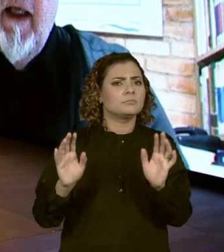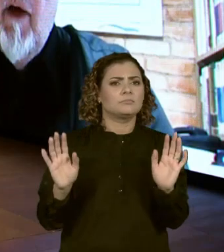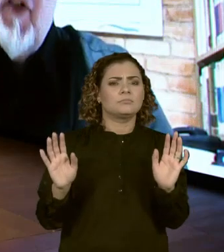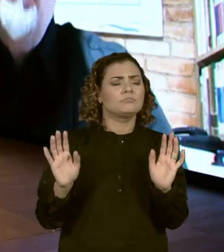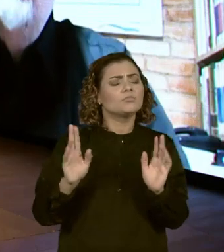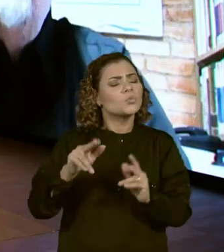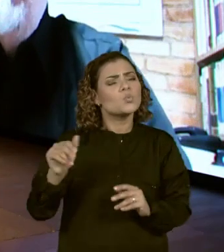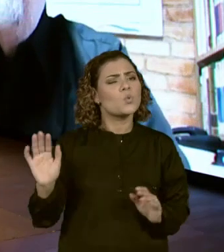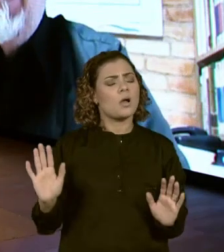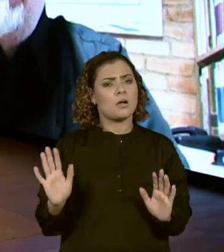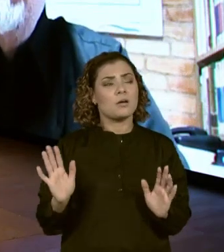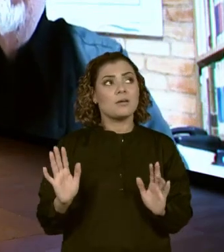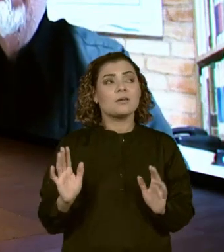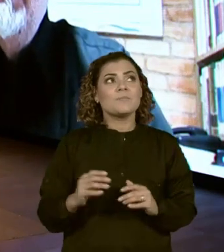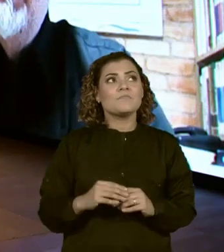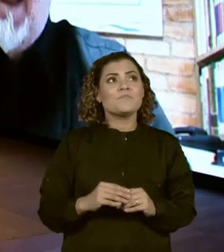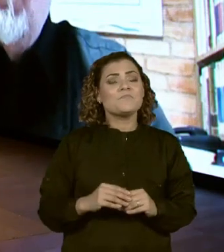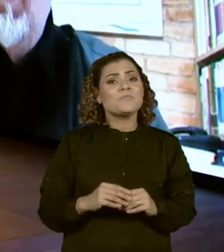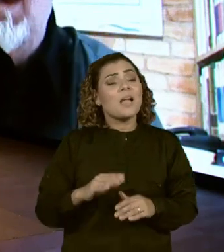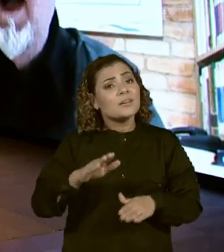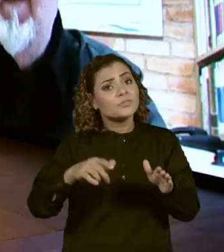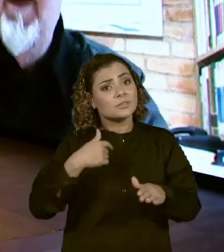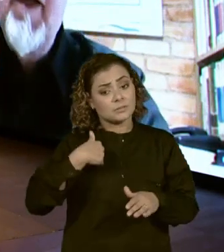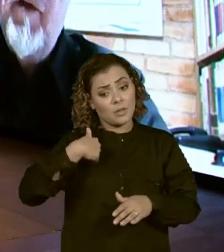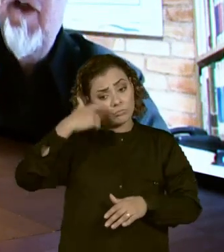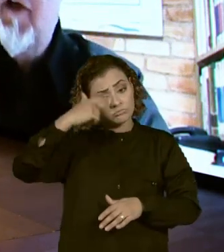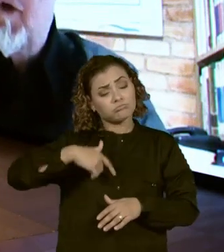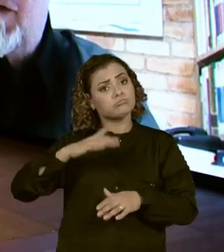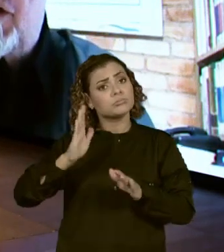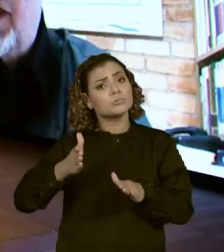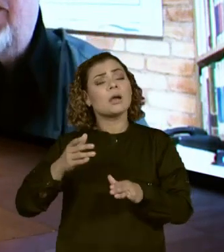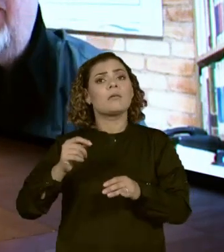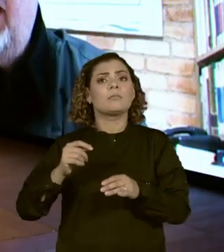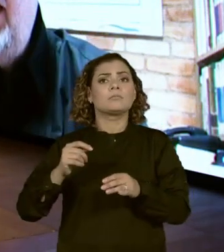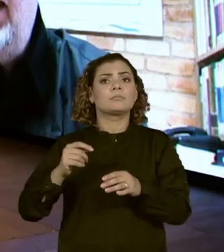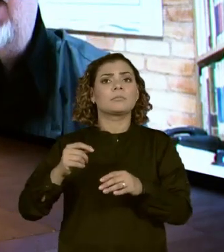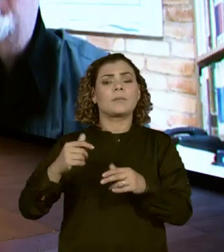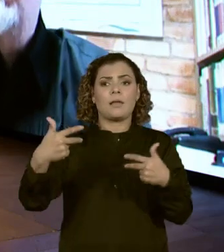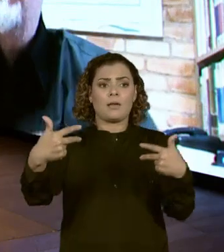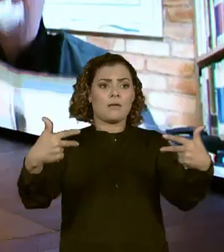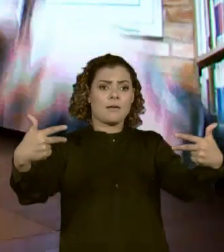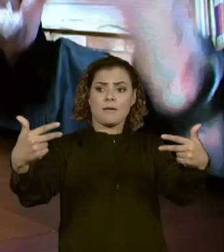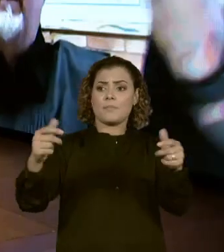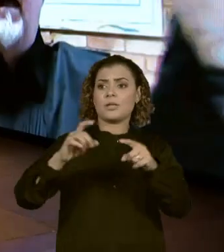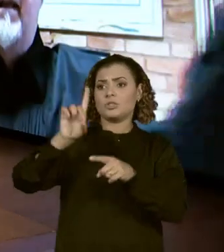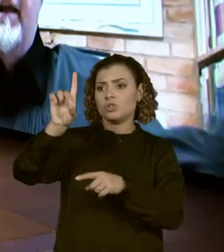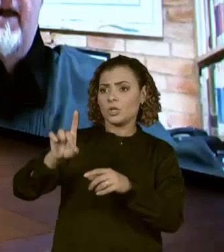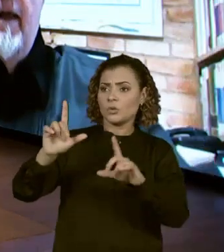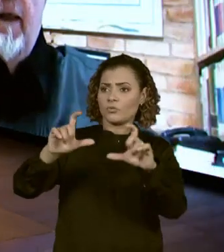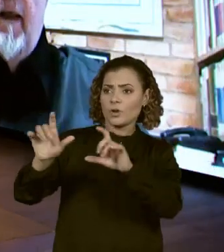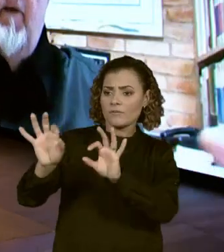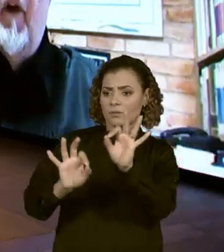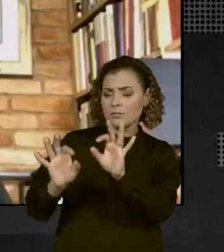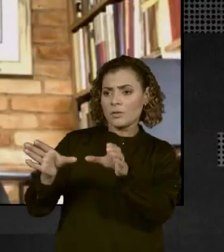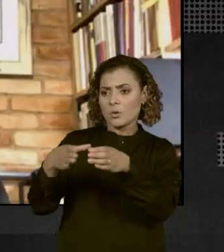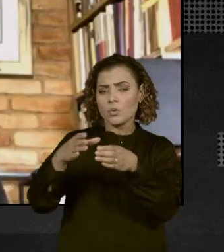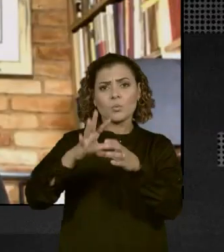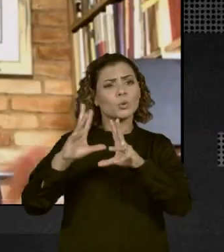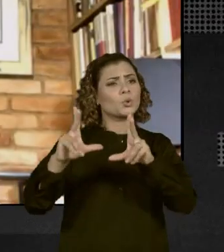um livro, uma peça, seja lá o que for, um roteiro, que realmente me mobilizasse por querer fazer,